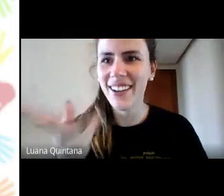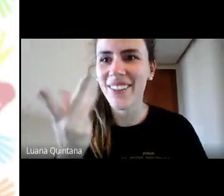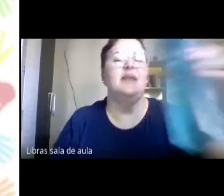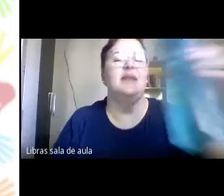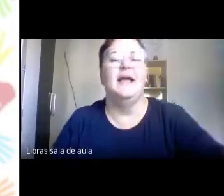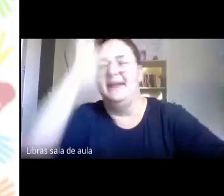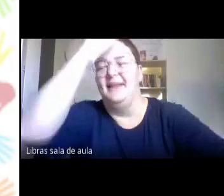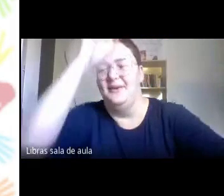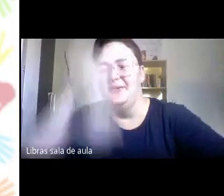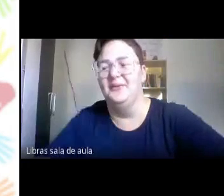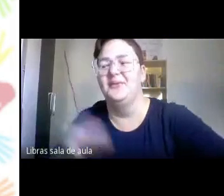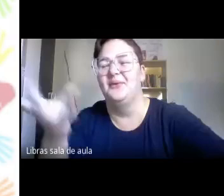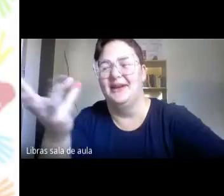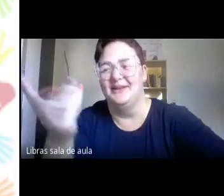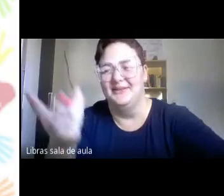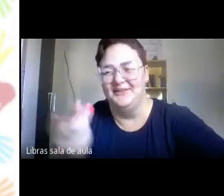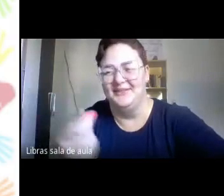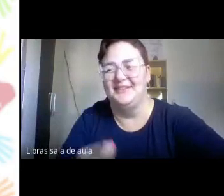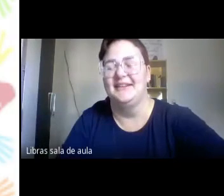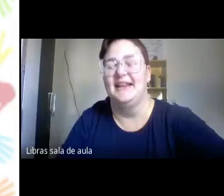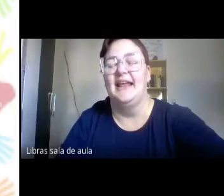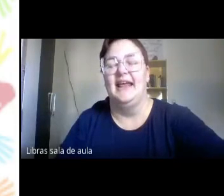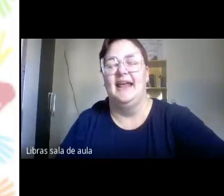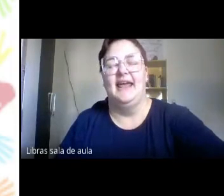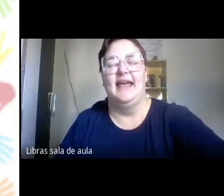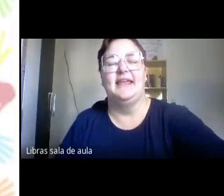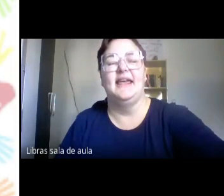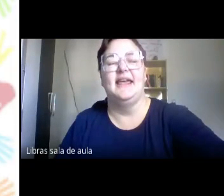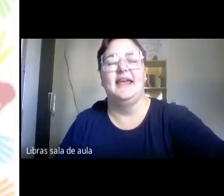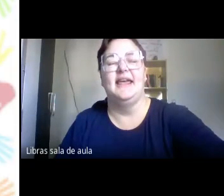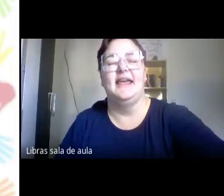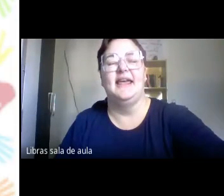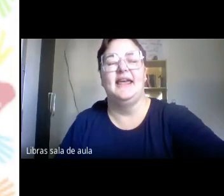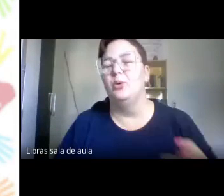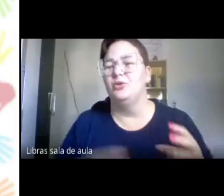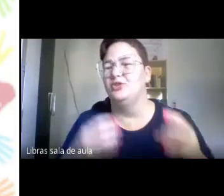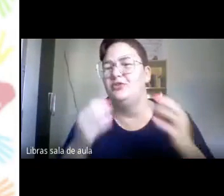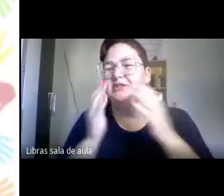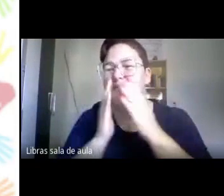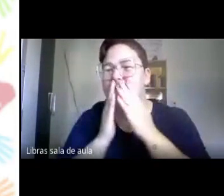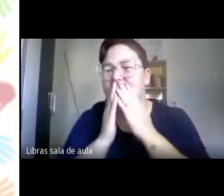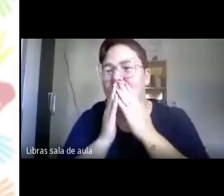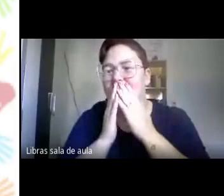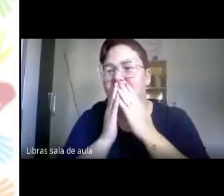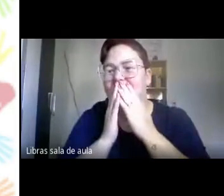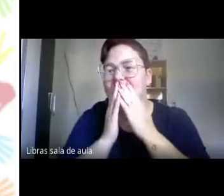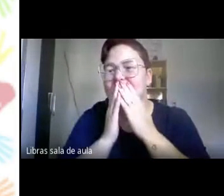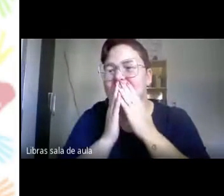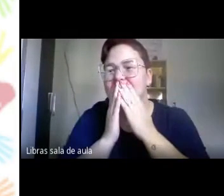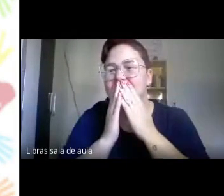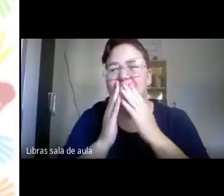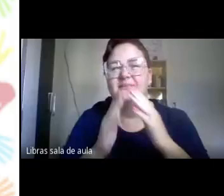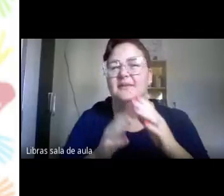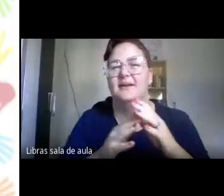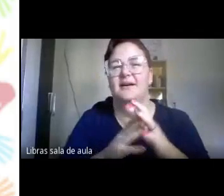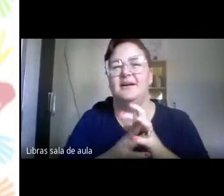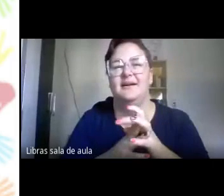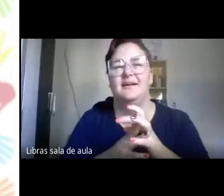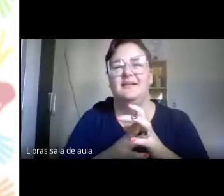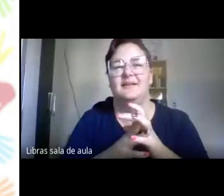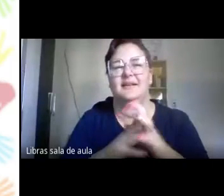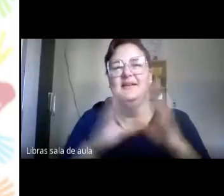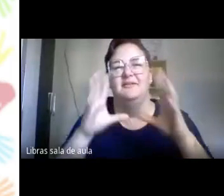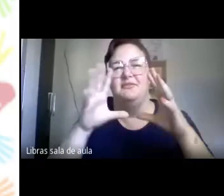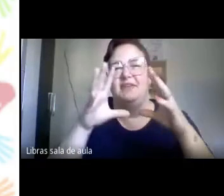aprendi. Aprendeu? Quantos? É que, gente, é muito difícil ensinar Libras